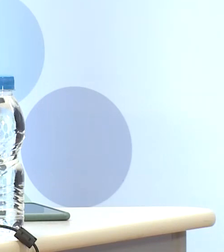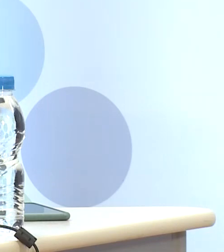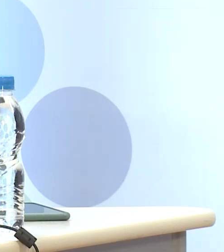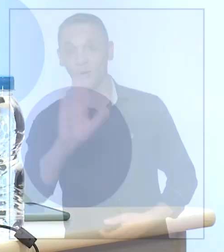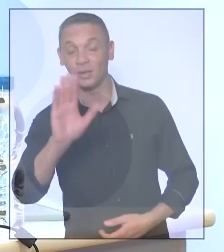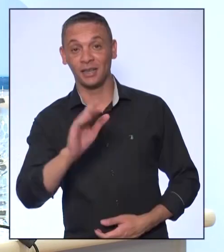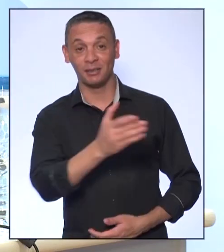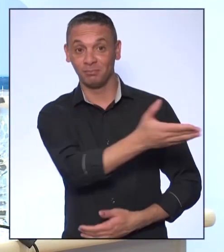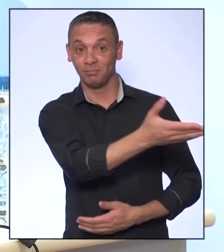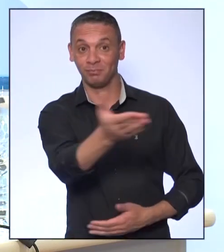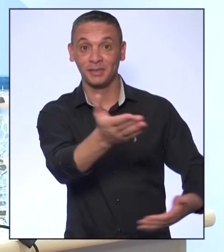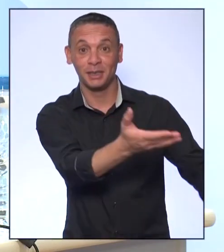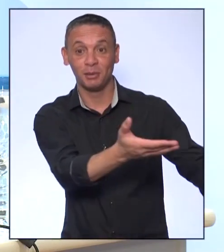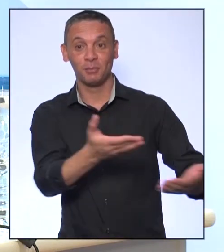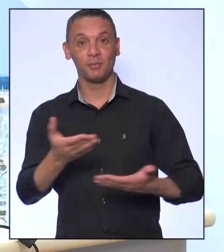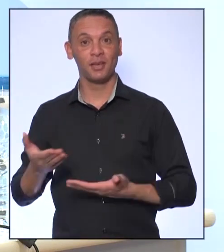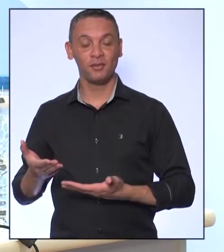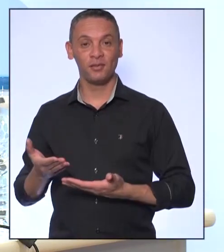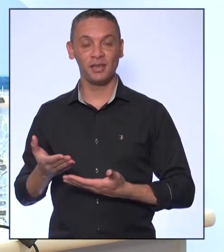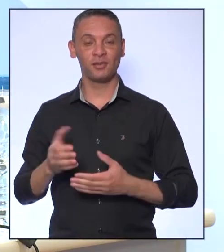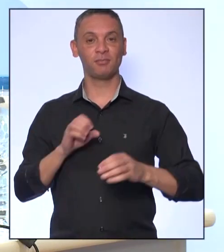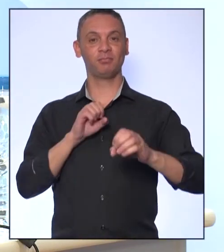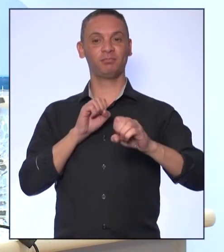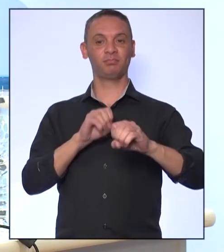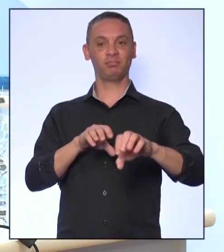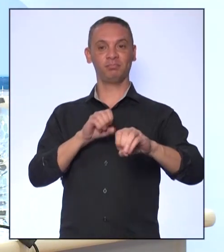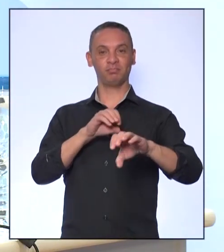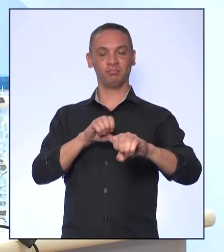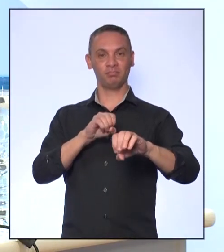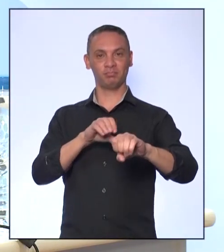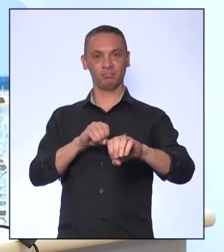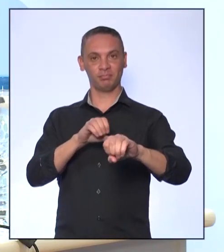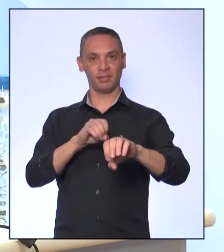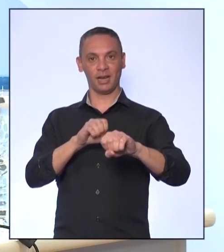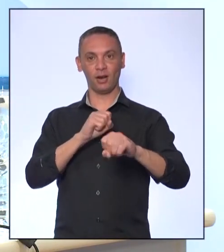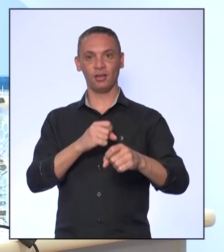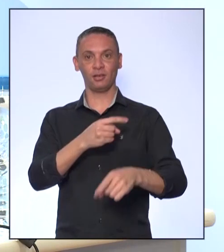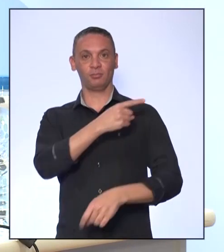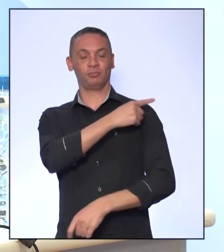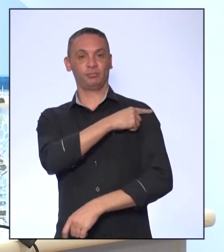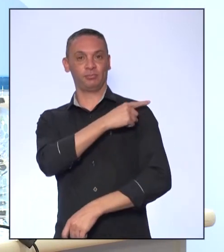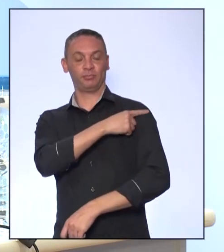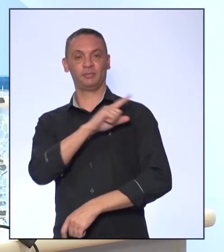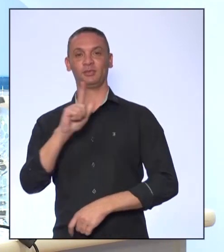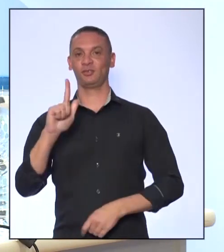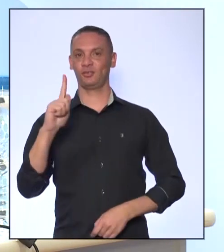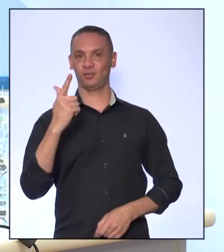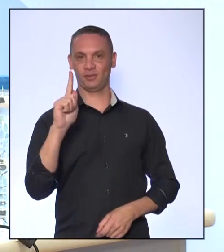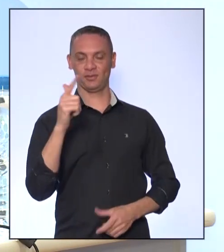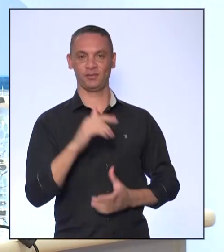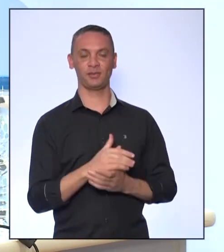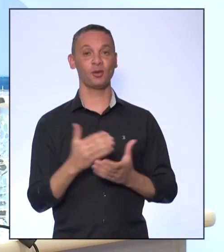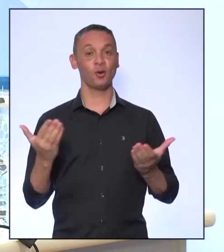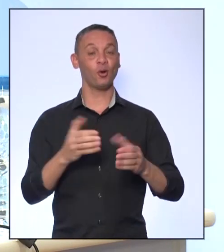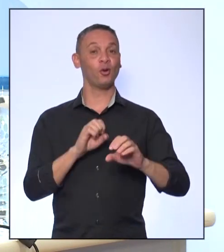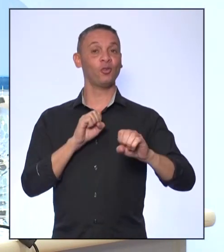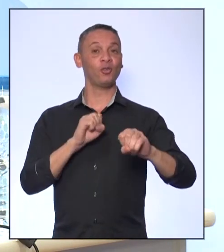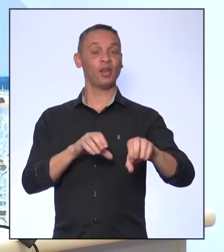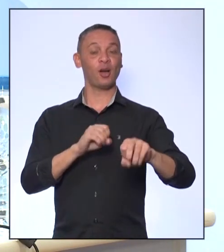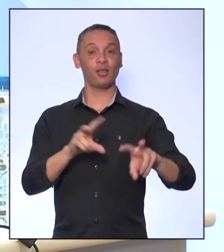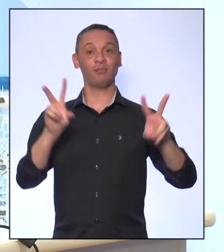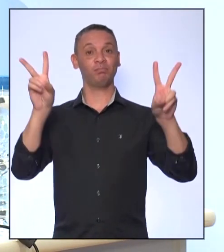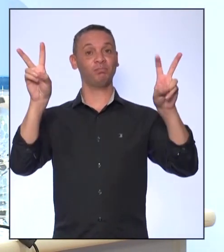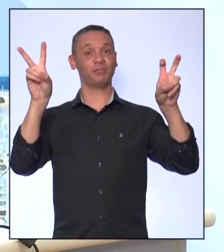Olá, sejam todos bem-vindos a mais uma aula da primeira série do Ensino Médio de Geografia. Hoje teremos uma aula com uma